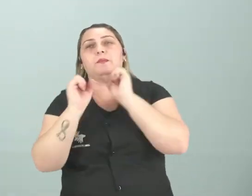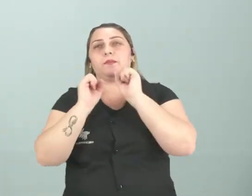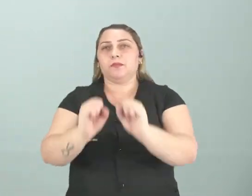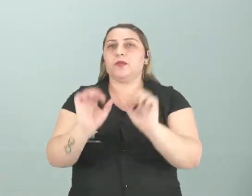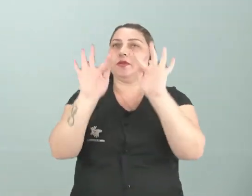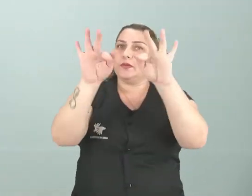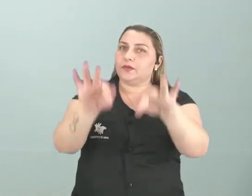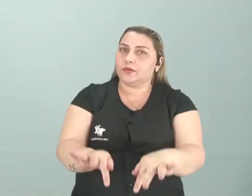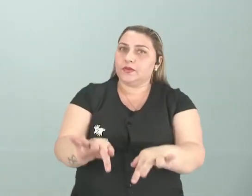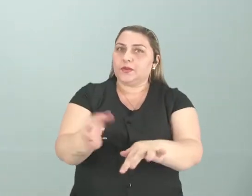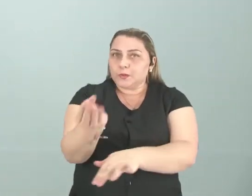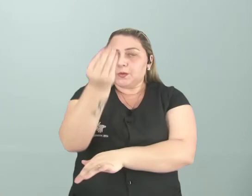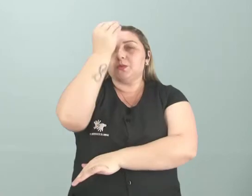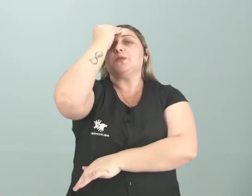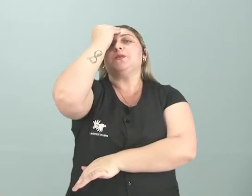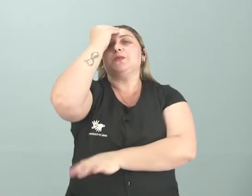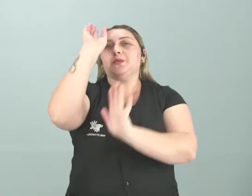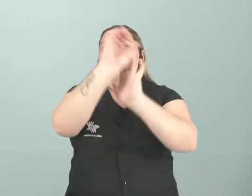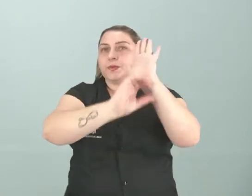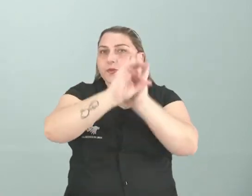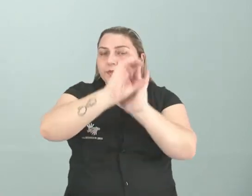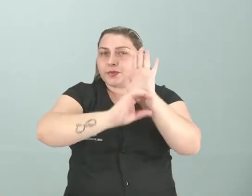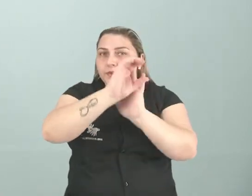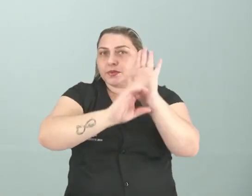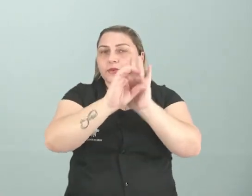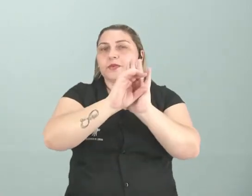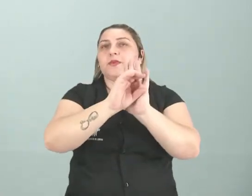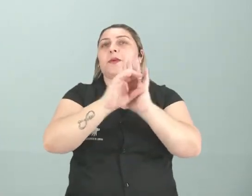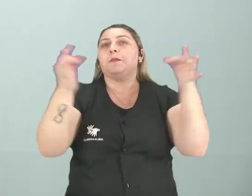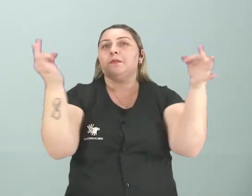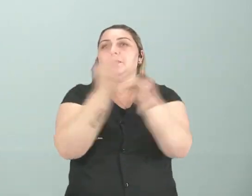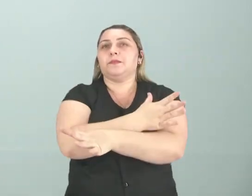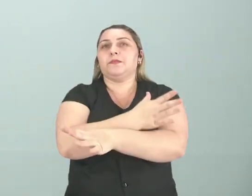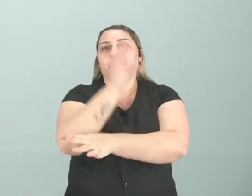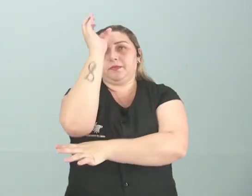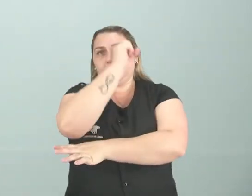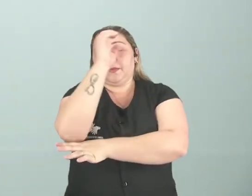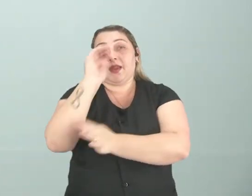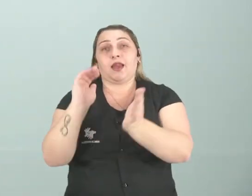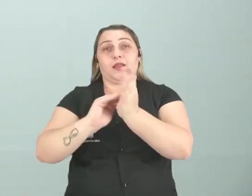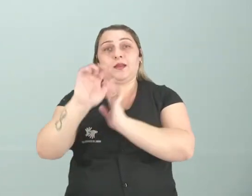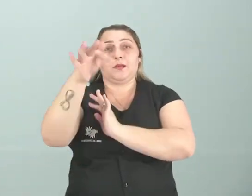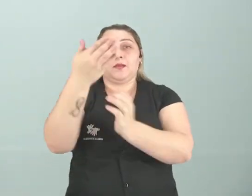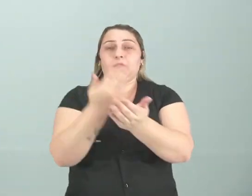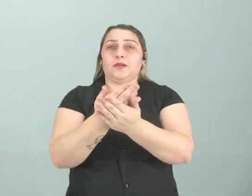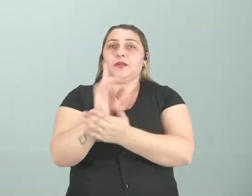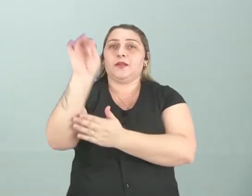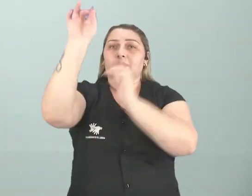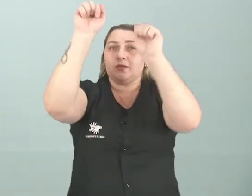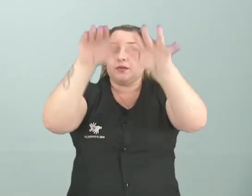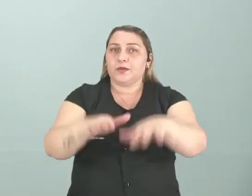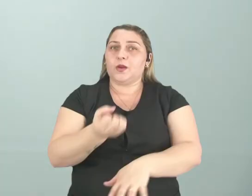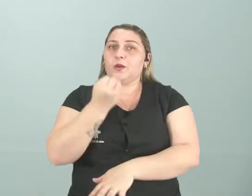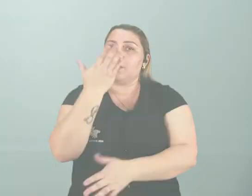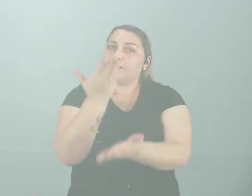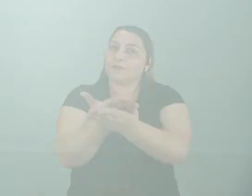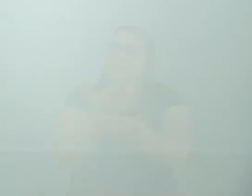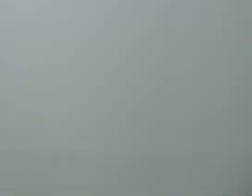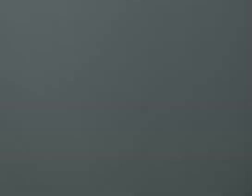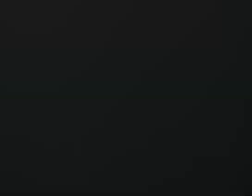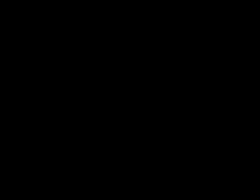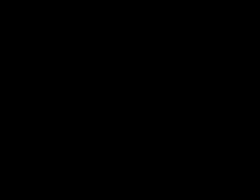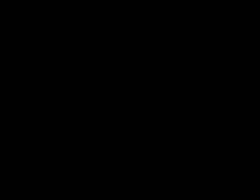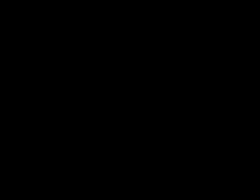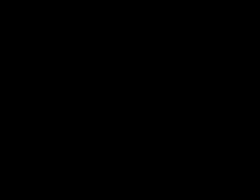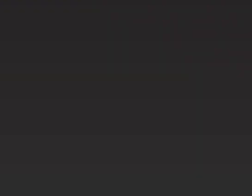aí finalizar e fixar bem o conteúdo aí para uma completa aprendizagem. Até a próxima, fiquem com Deus e bons estudos!